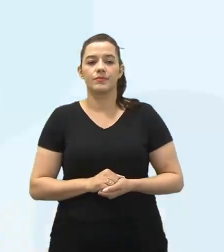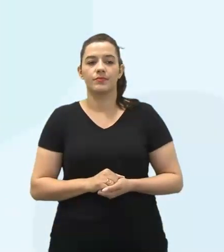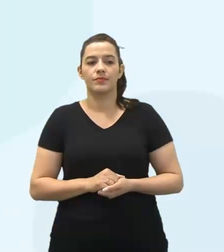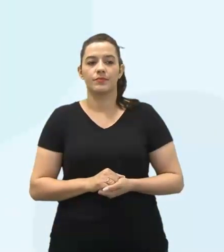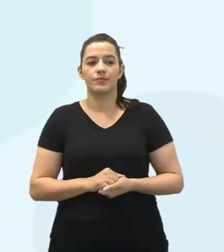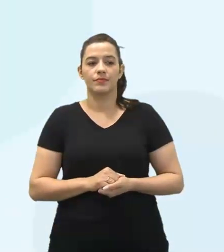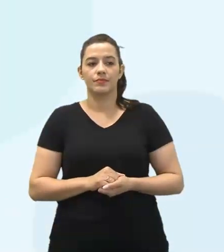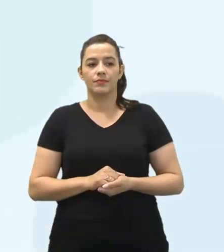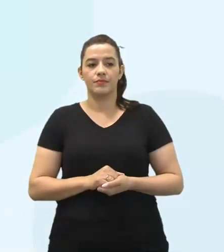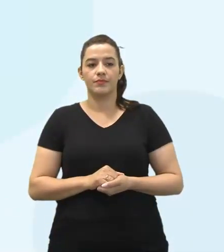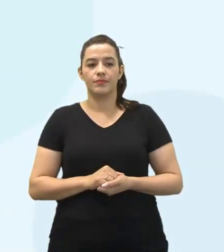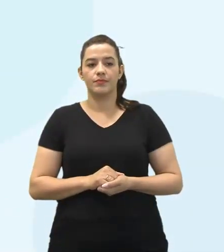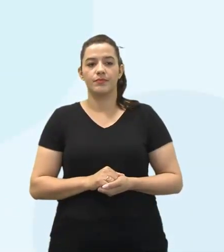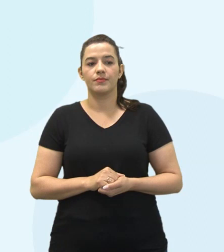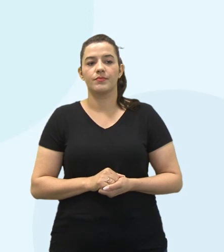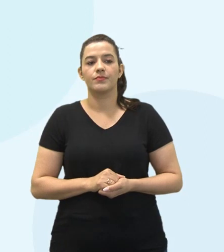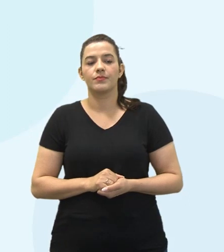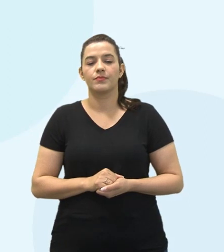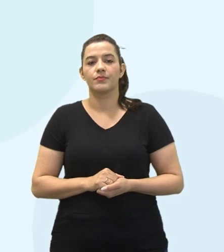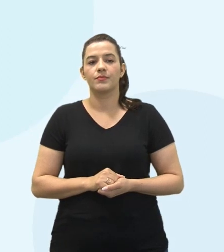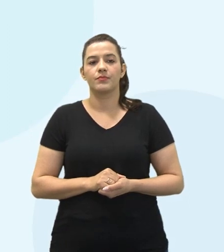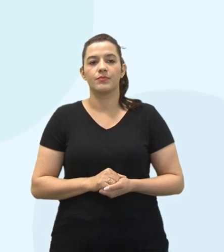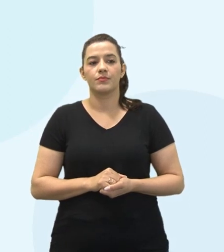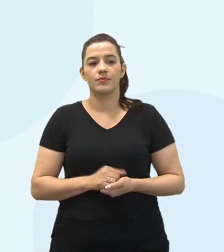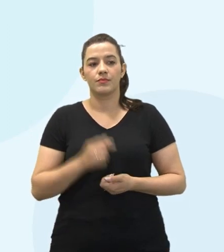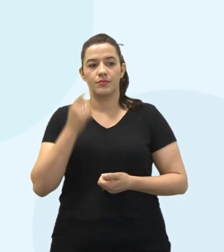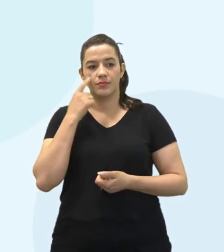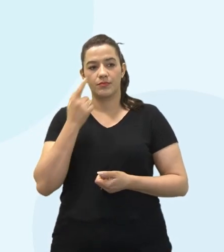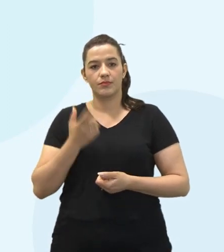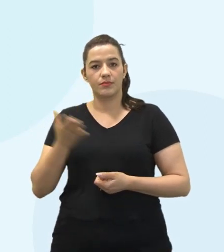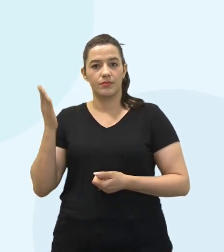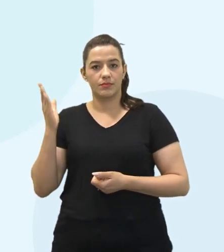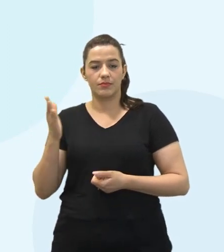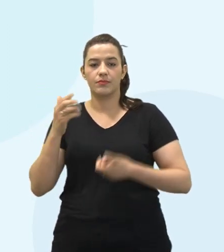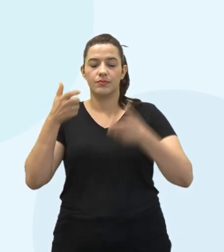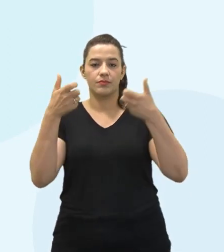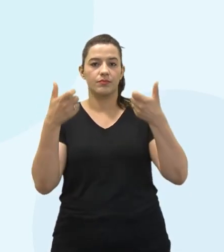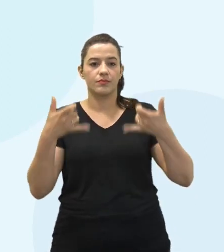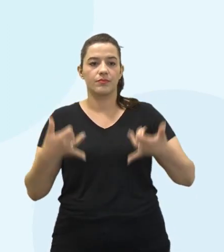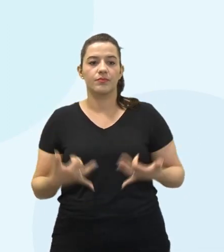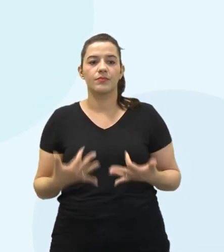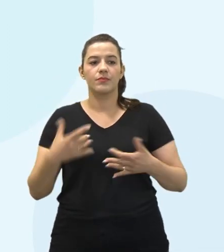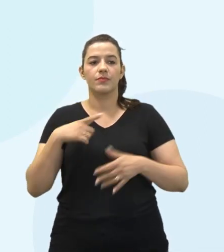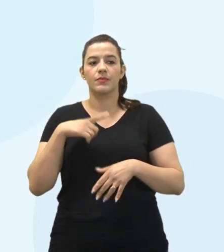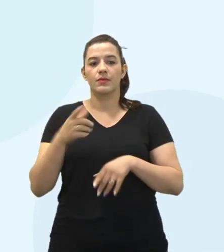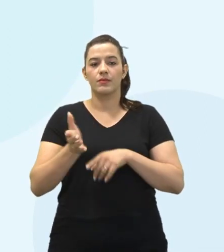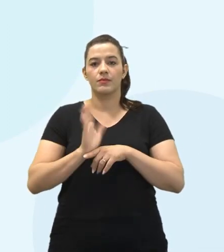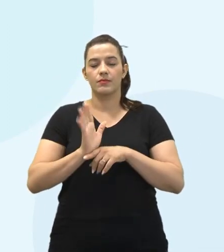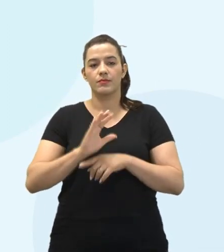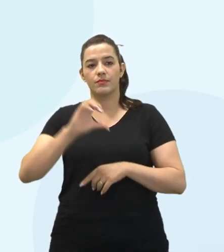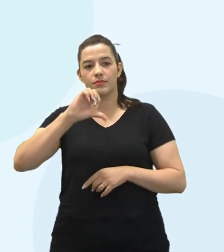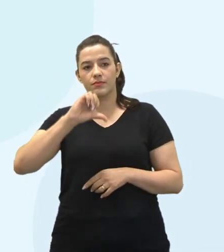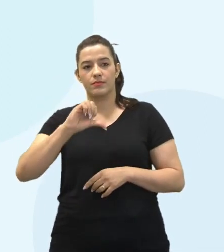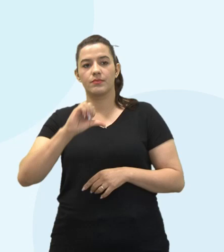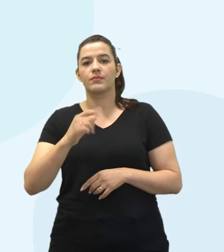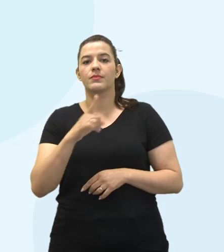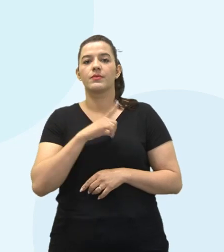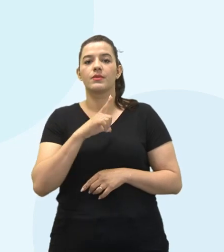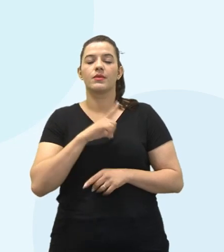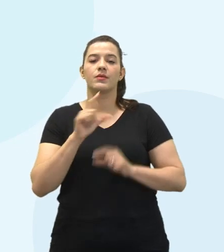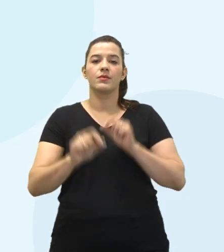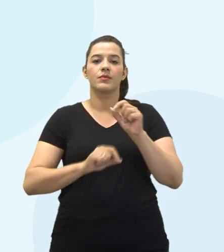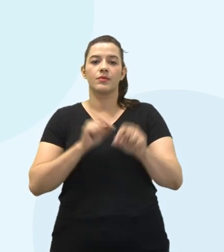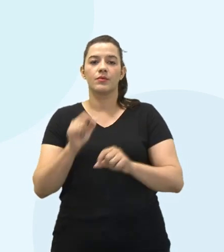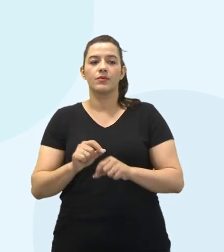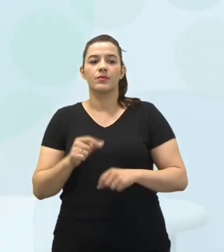É nesse nesse sentido né que é o slide 9 a nós temos